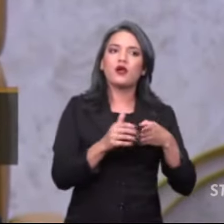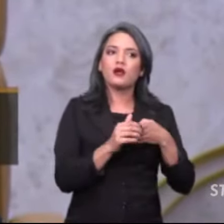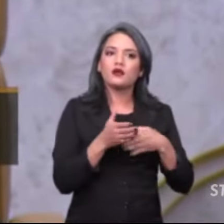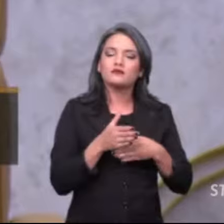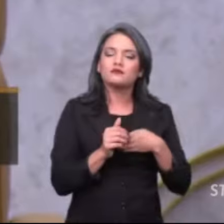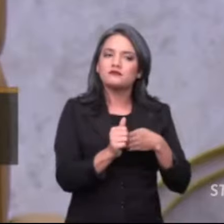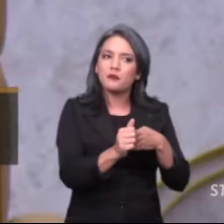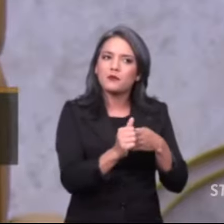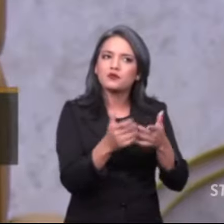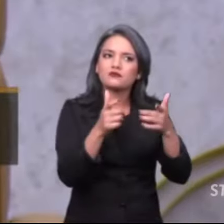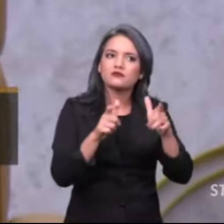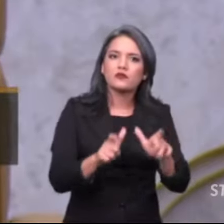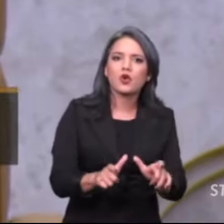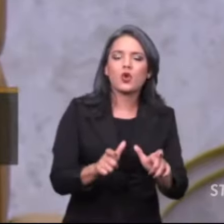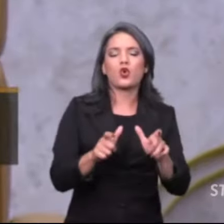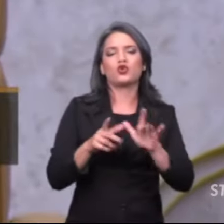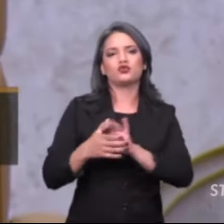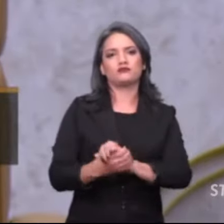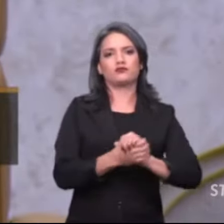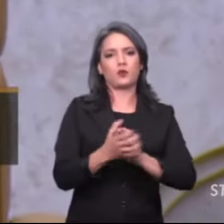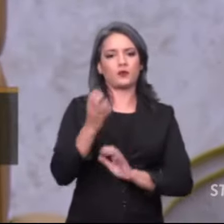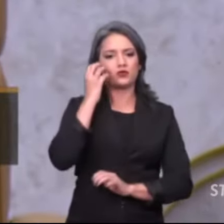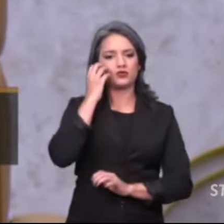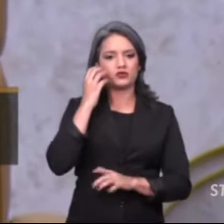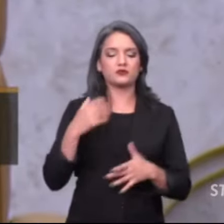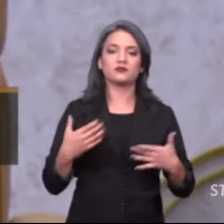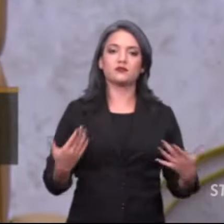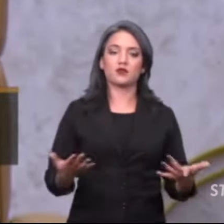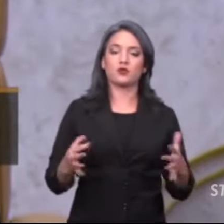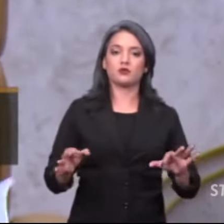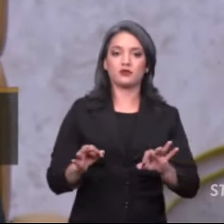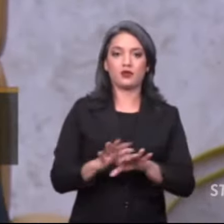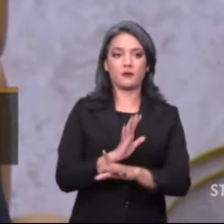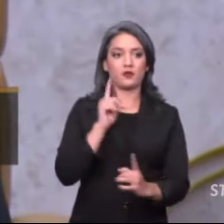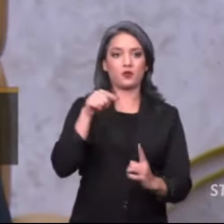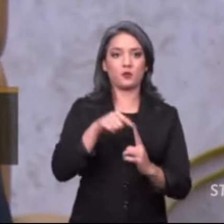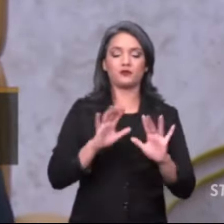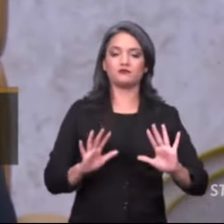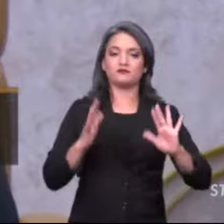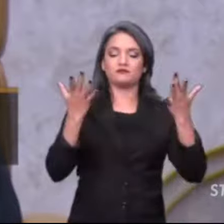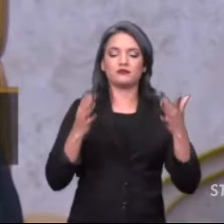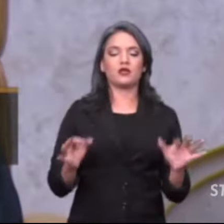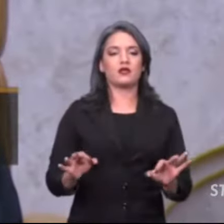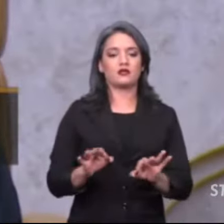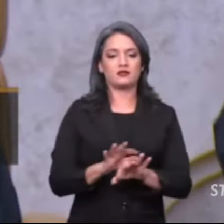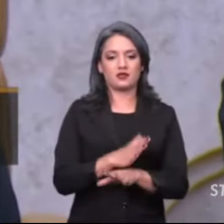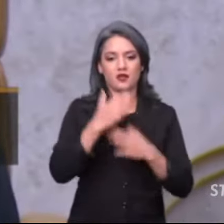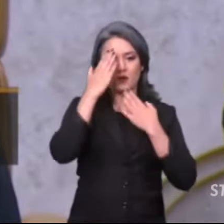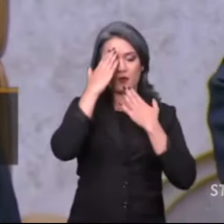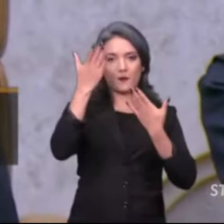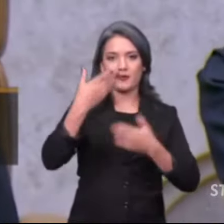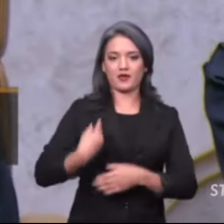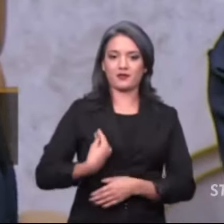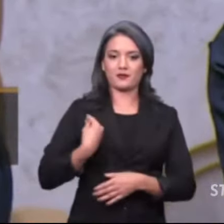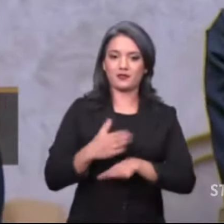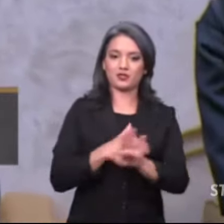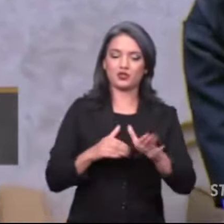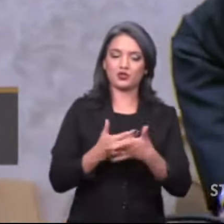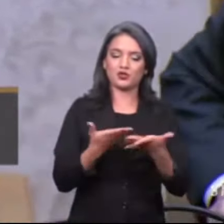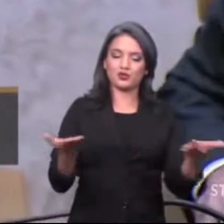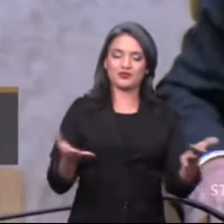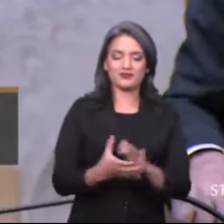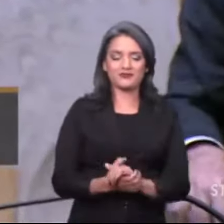cumprimentos. E assim, cumprida a finalidade dessa cerimônia, eu a declaro encerrada, agradecendo a presença de todos e